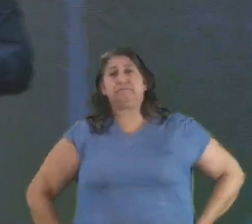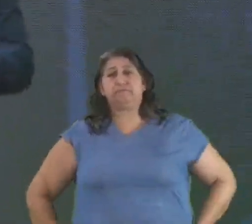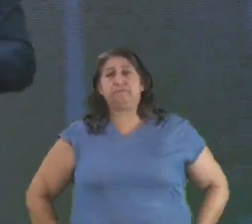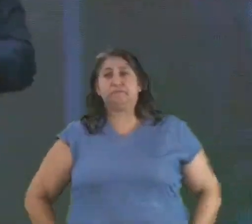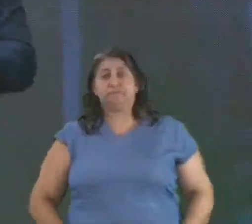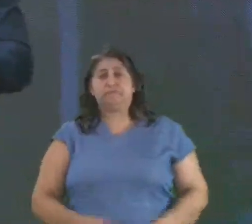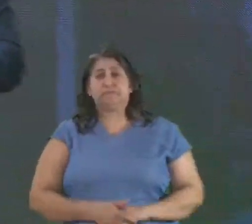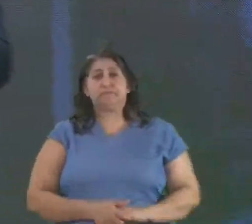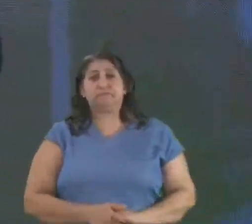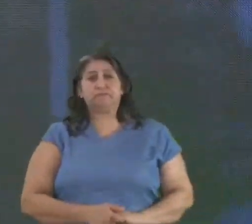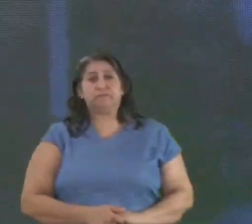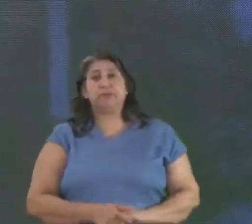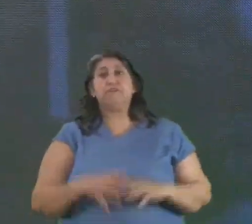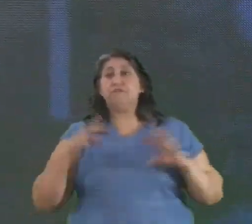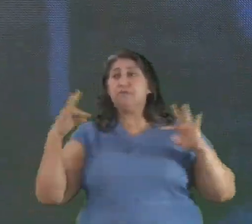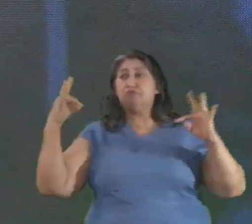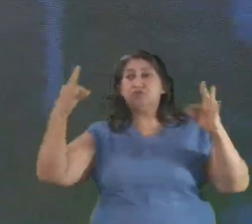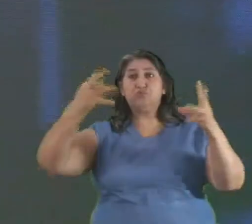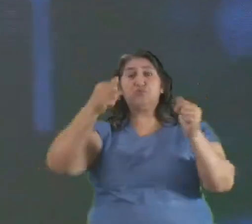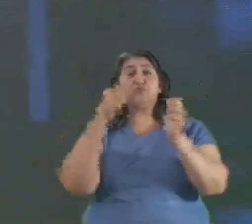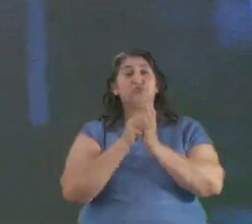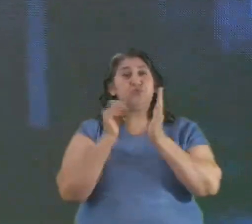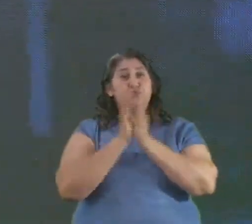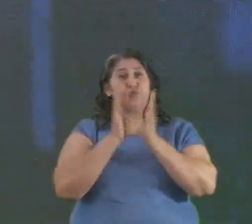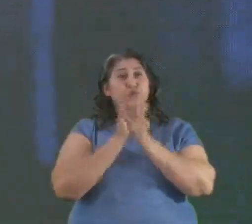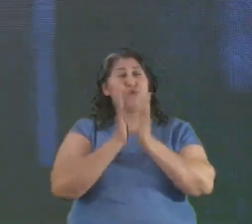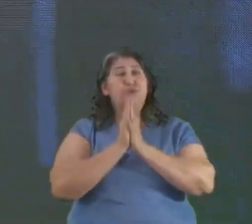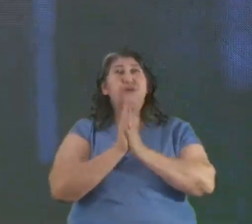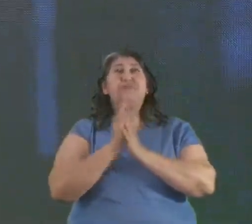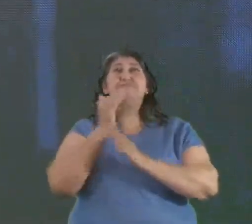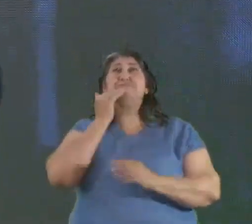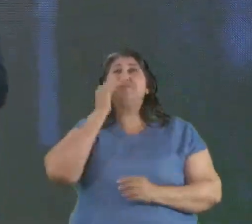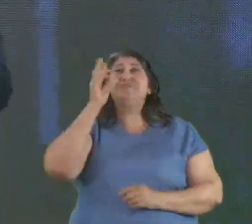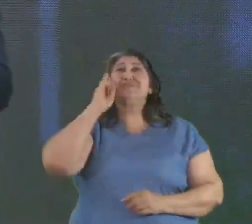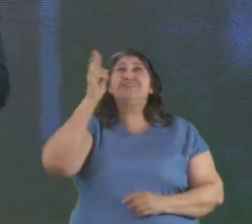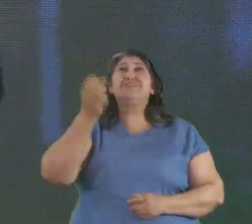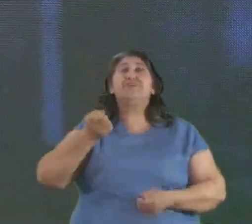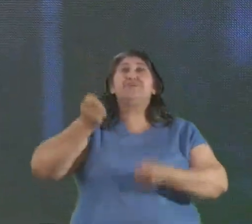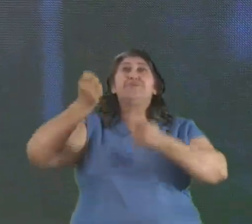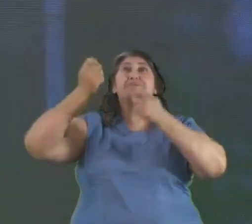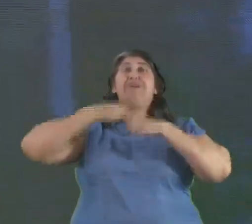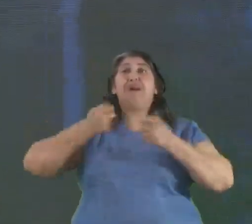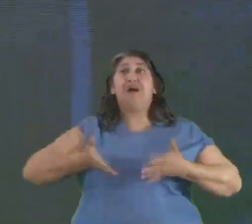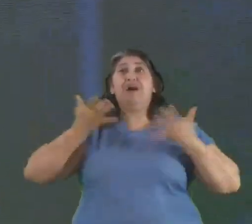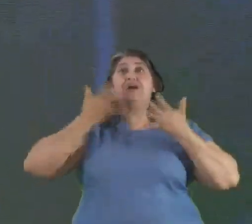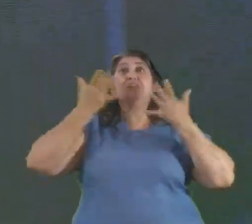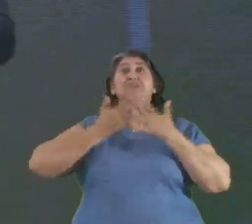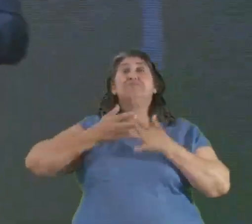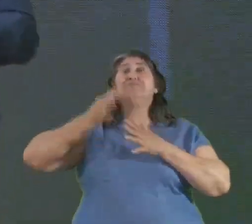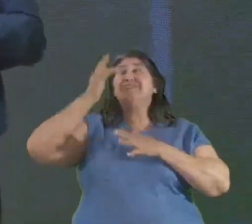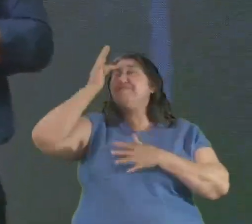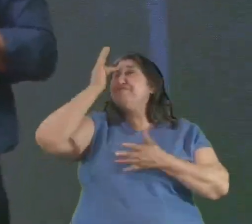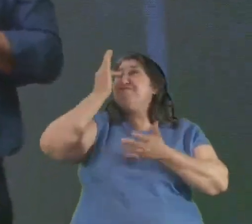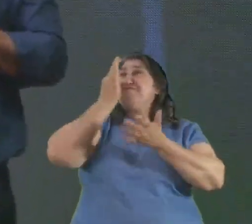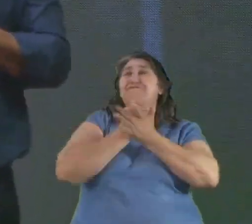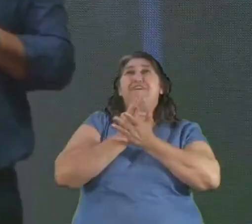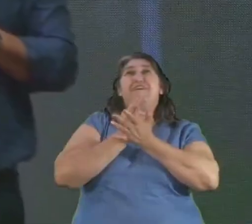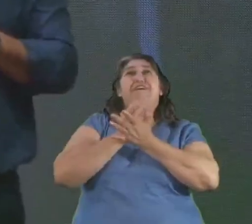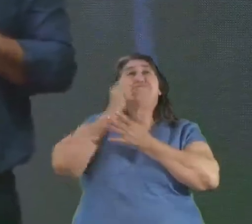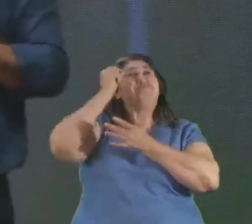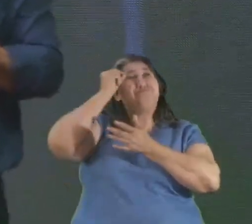toda a igreja ore e diga: Senhor, renove a minha fé, renove a minha esperança, me dá ânimo. Senhor, eu